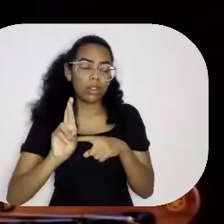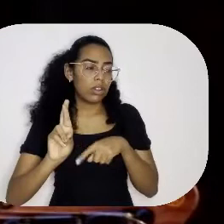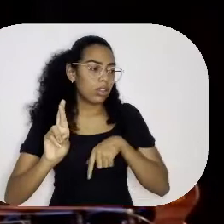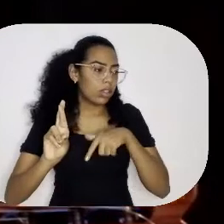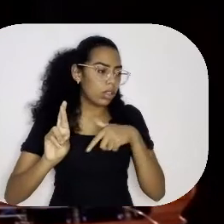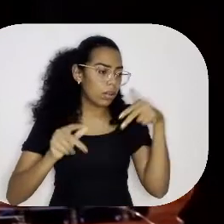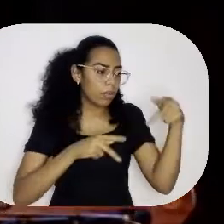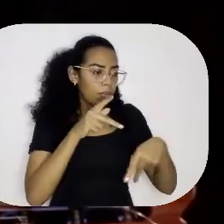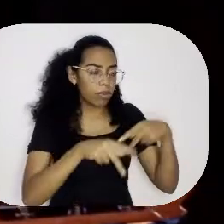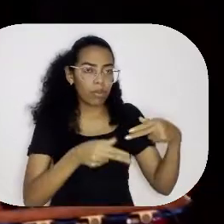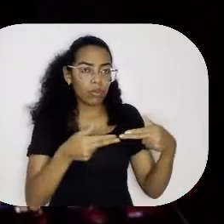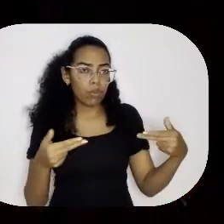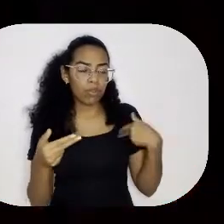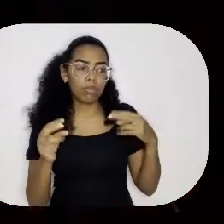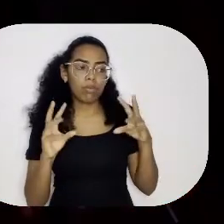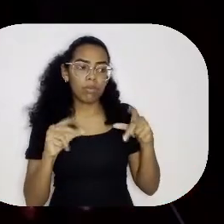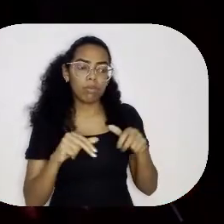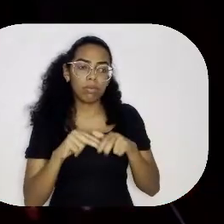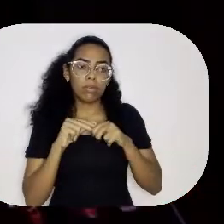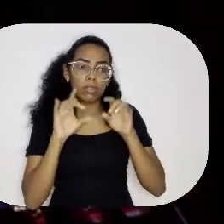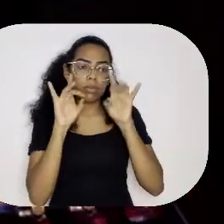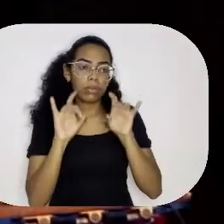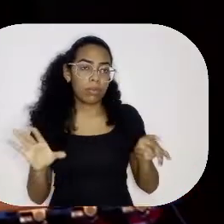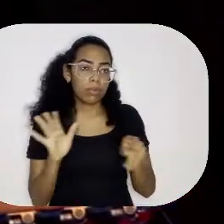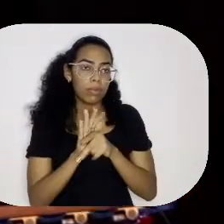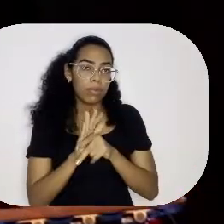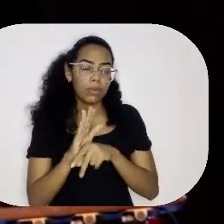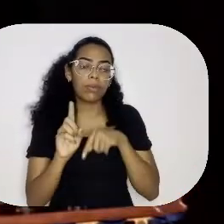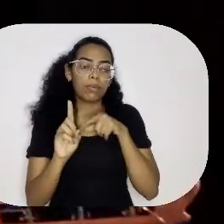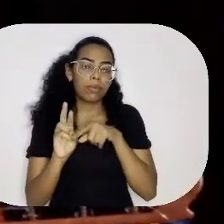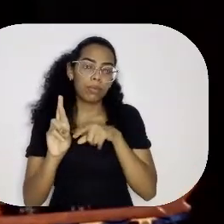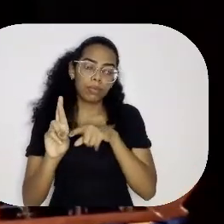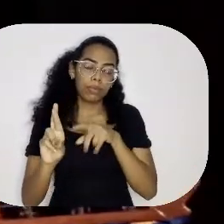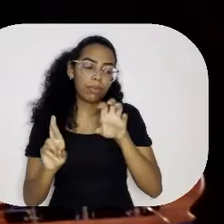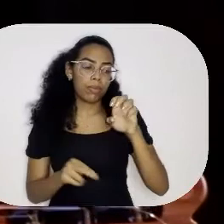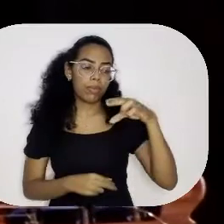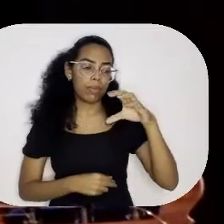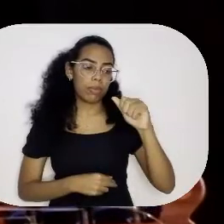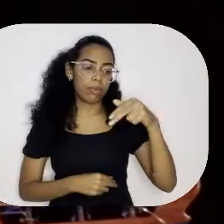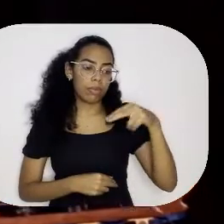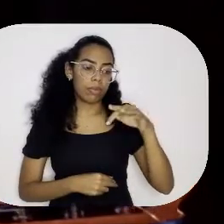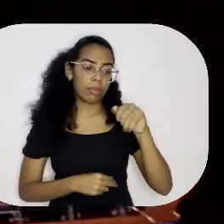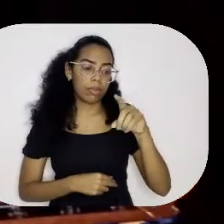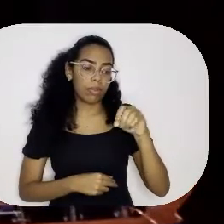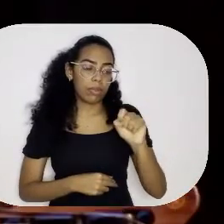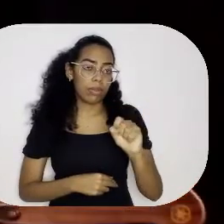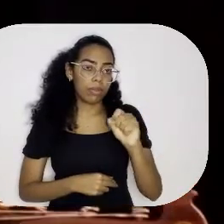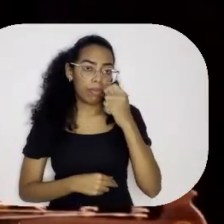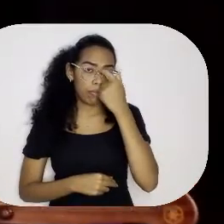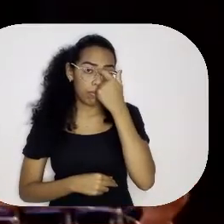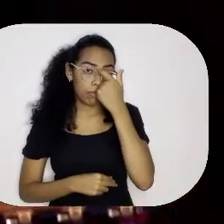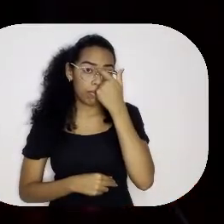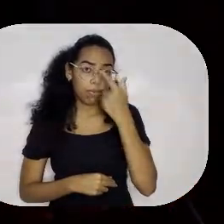povo Sami. E nessa canção eu acabei fazendo a citação a esse povo, usando essa referência da aurora boreal, dos polos e tal.